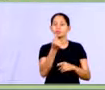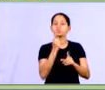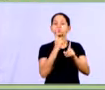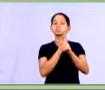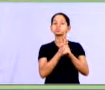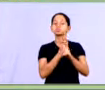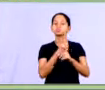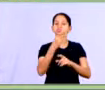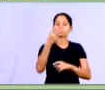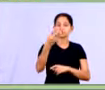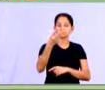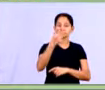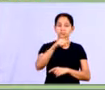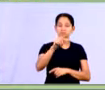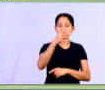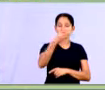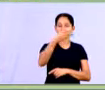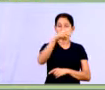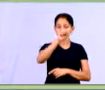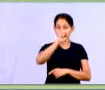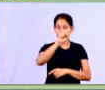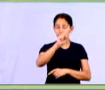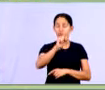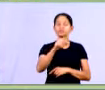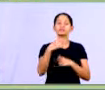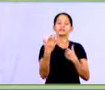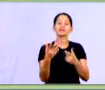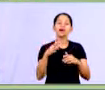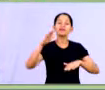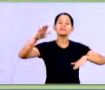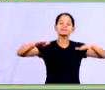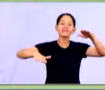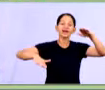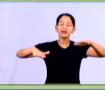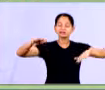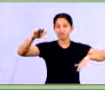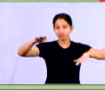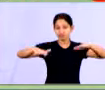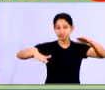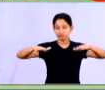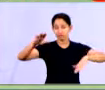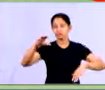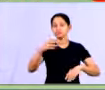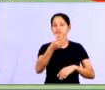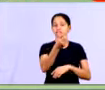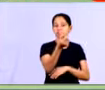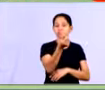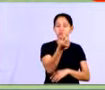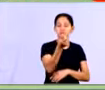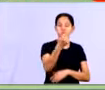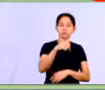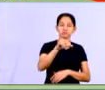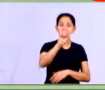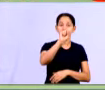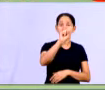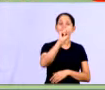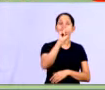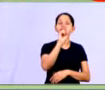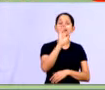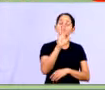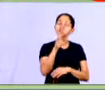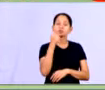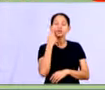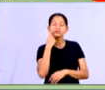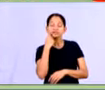de 3,38. E aí, essa variação da taxa, ela é igual a 6,68. Que representa o